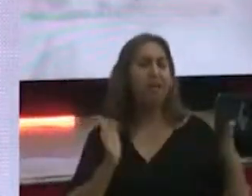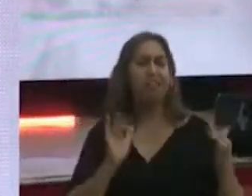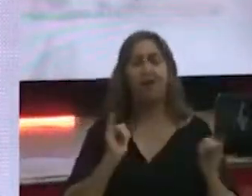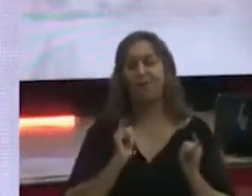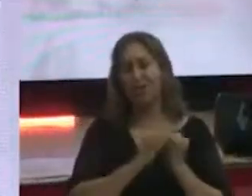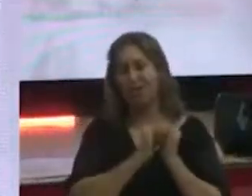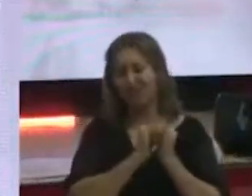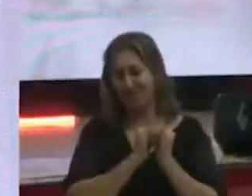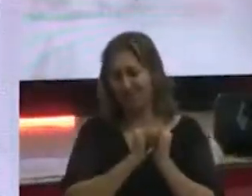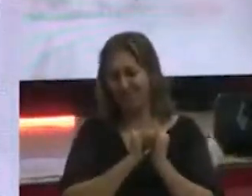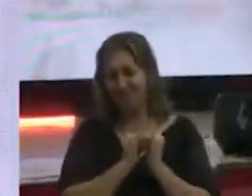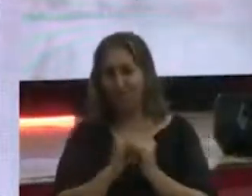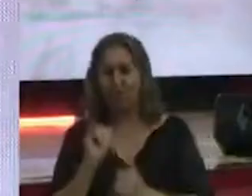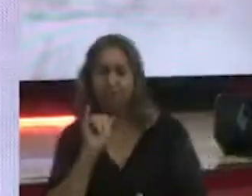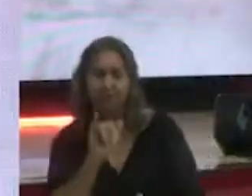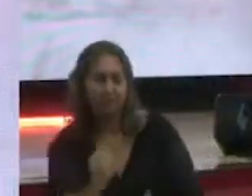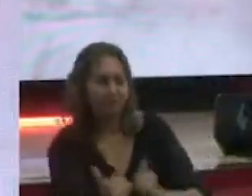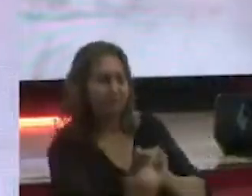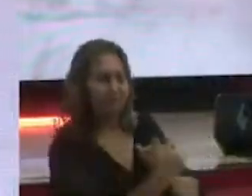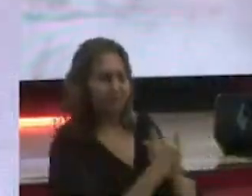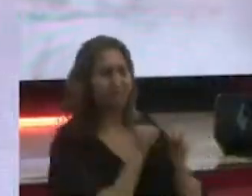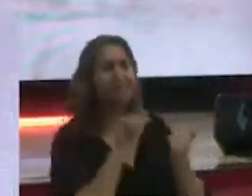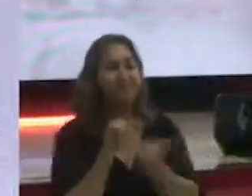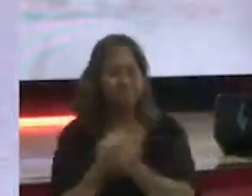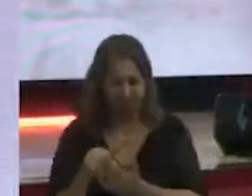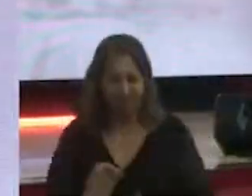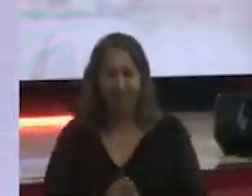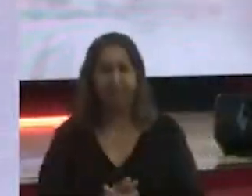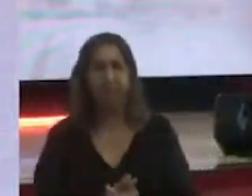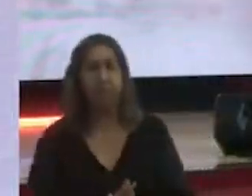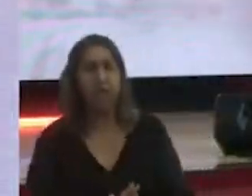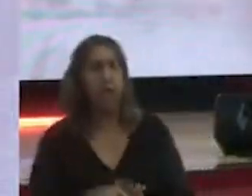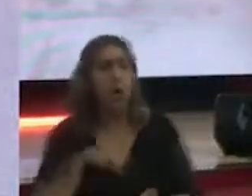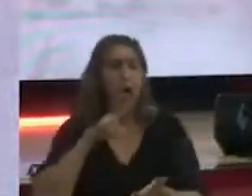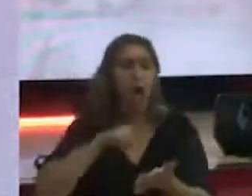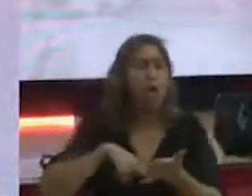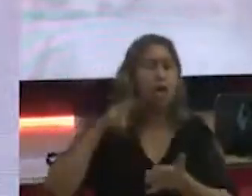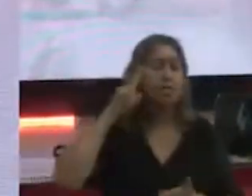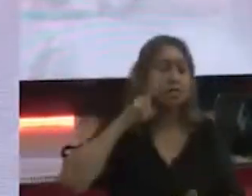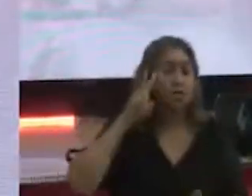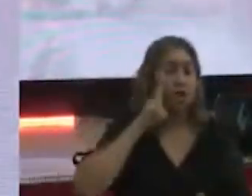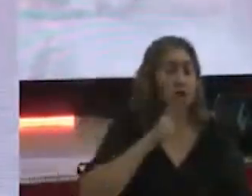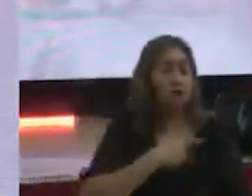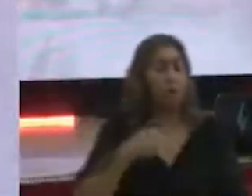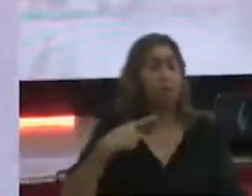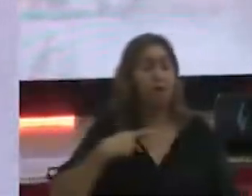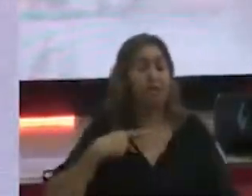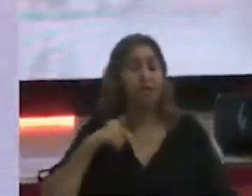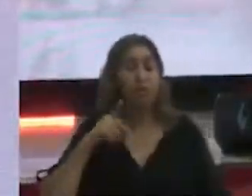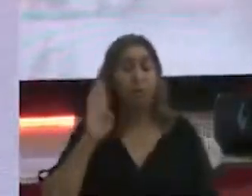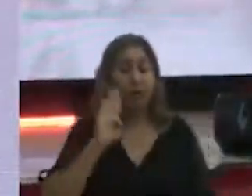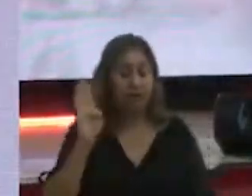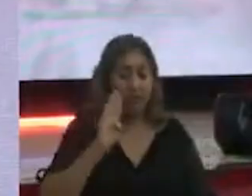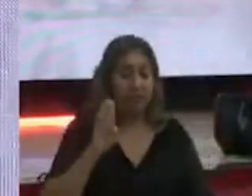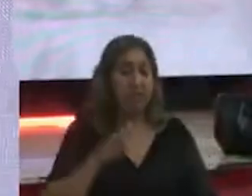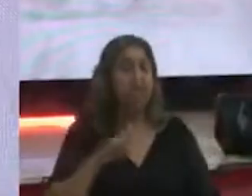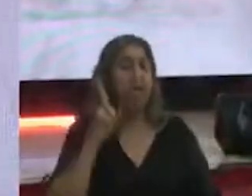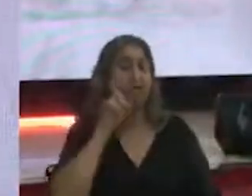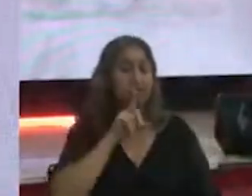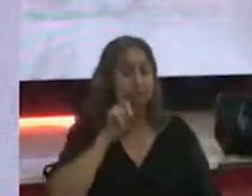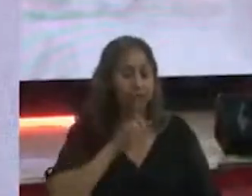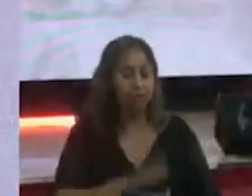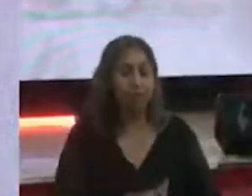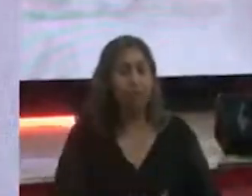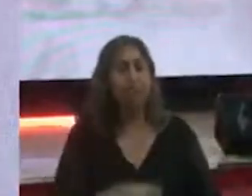Eu li essa semana a história de um pastor batista americano chamado Miller esse